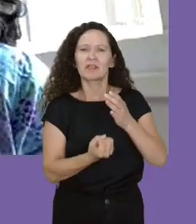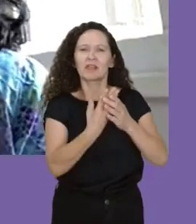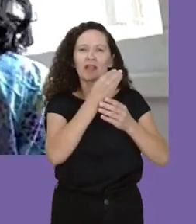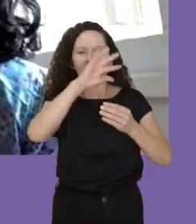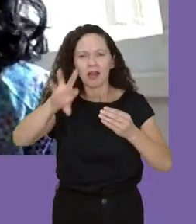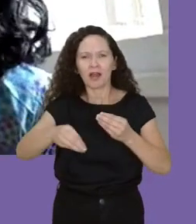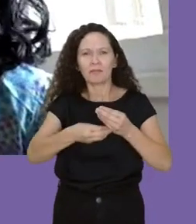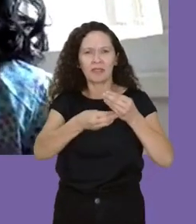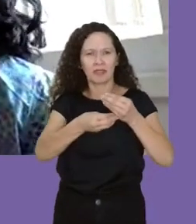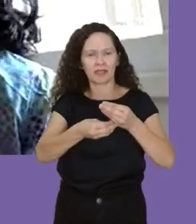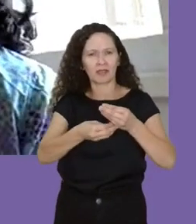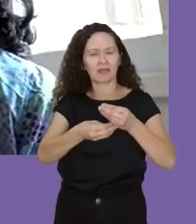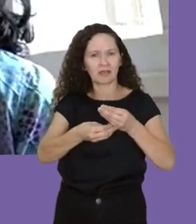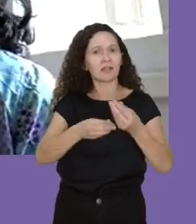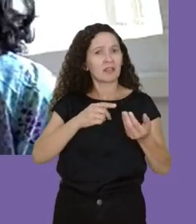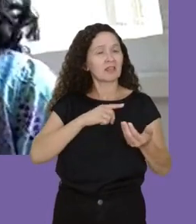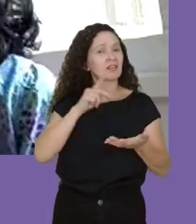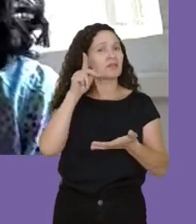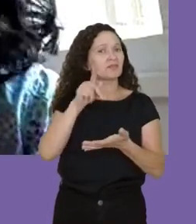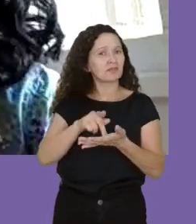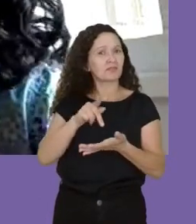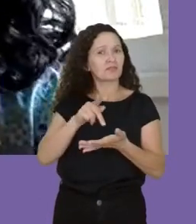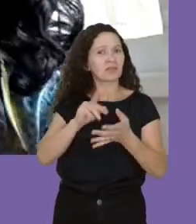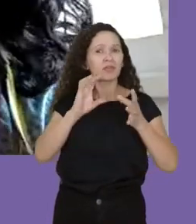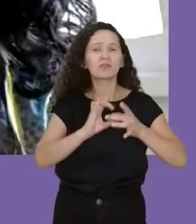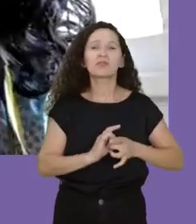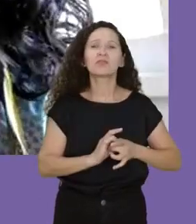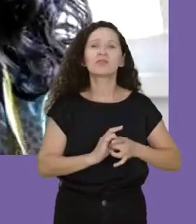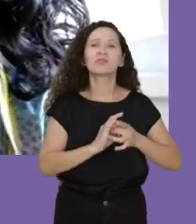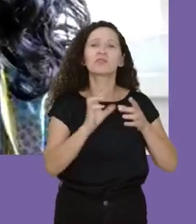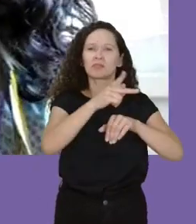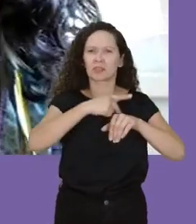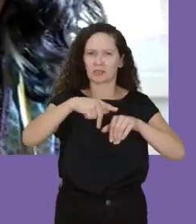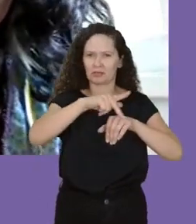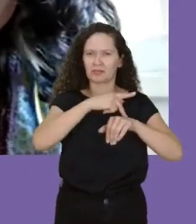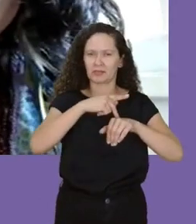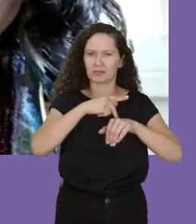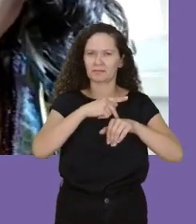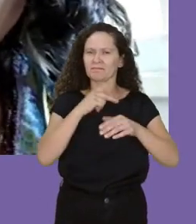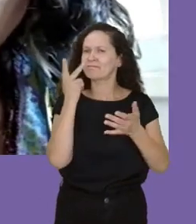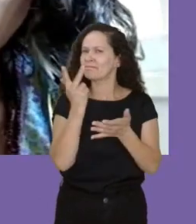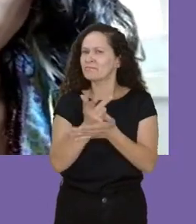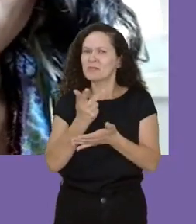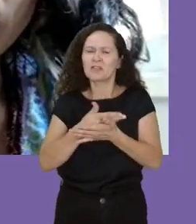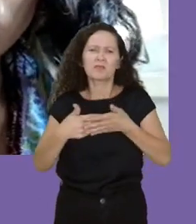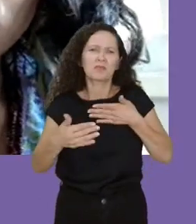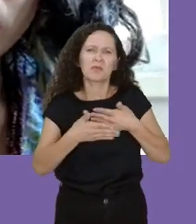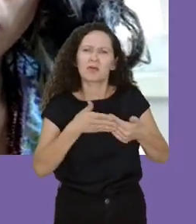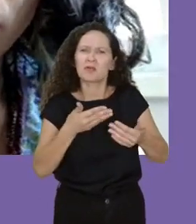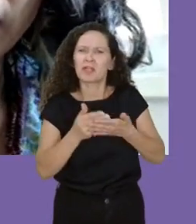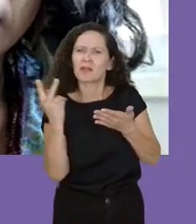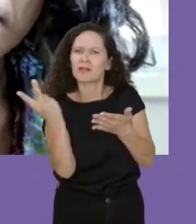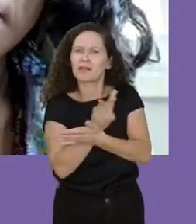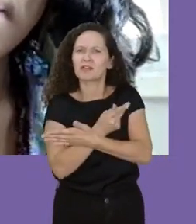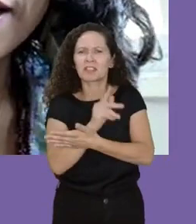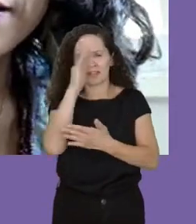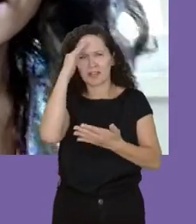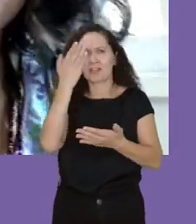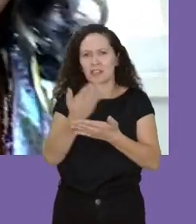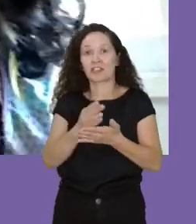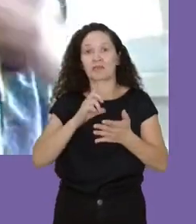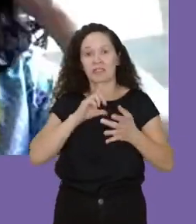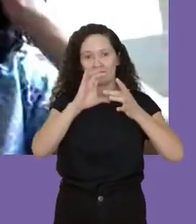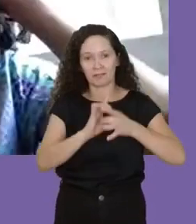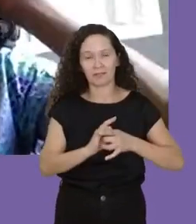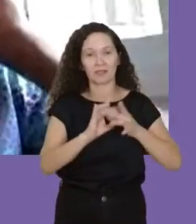implementar, não, ter uma democracia no país, né? E aí, independente do que a gente defenda.